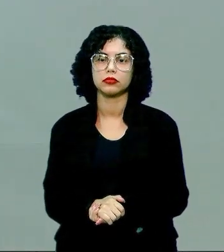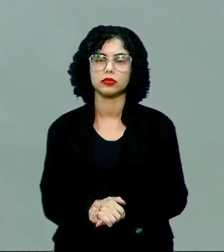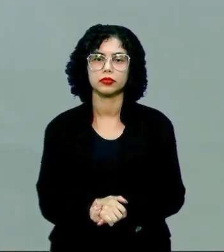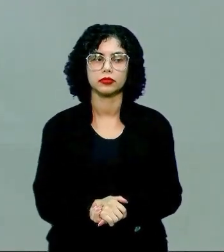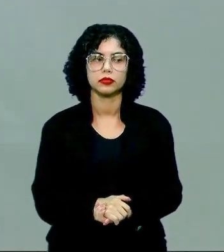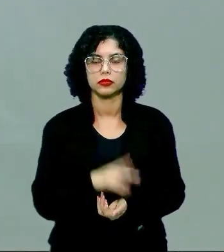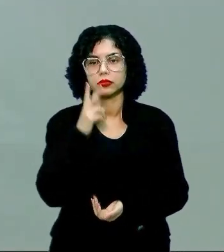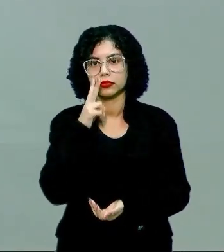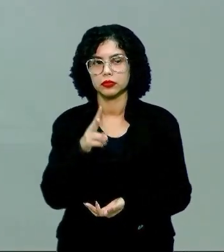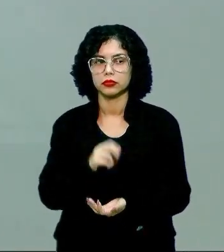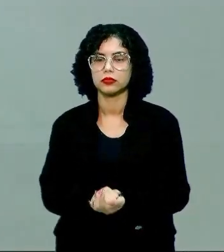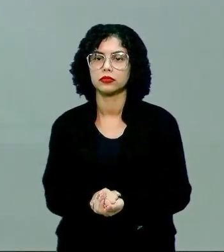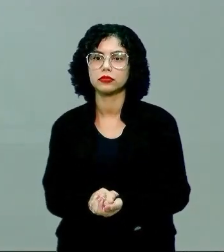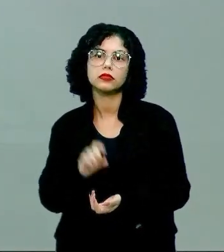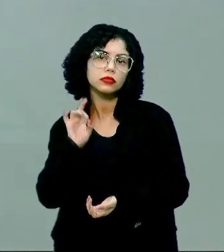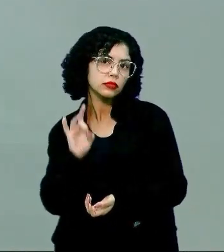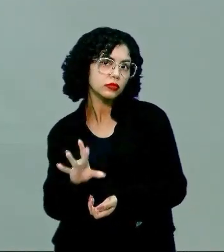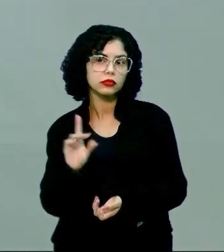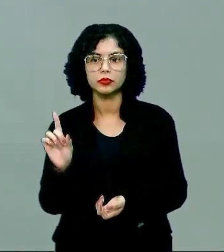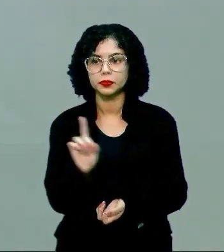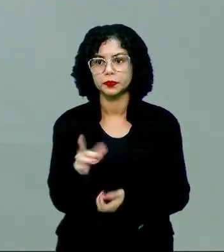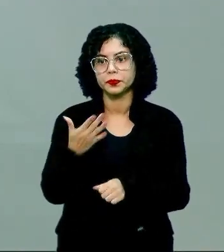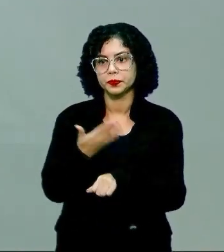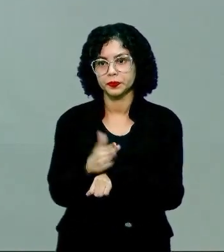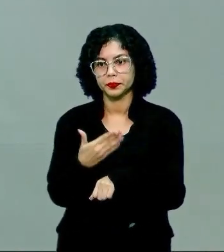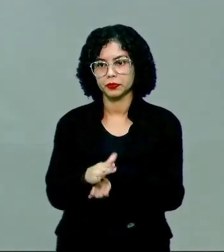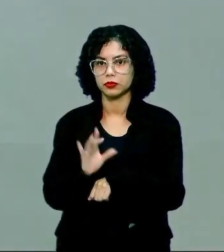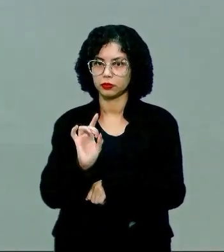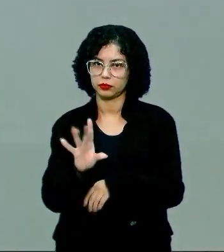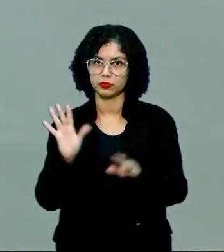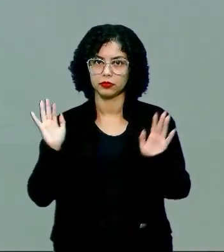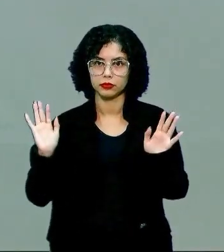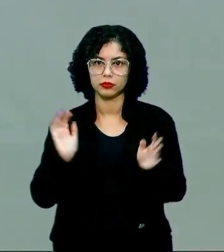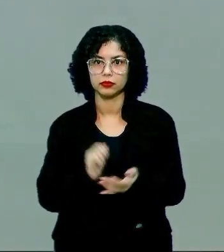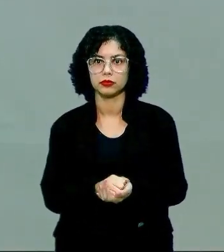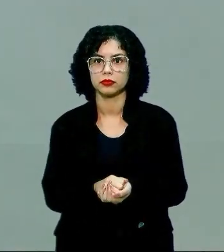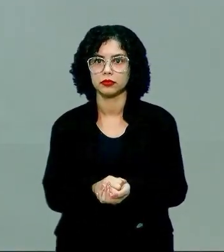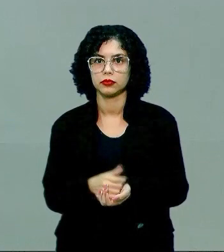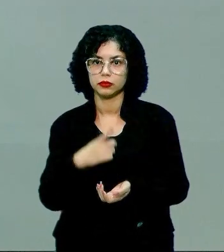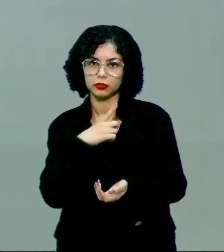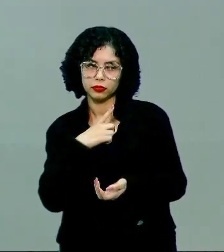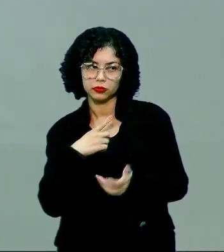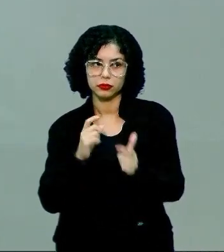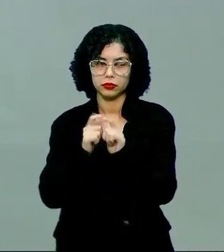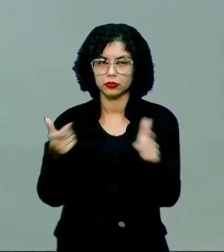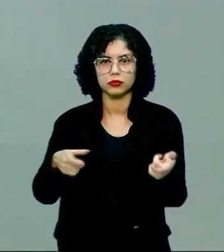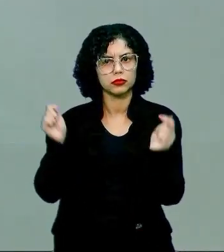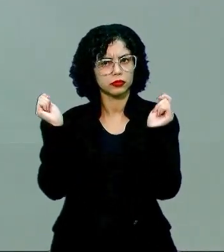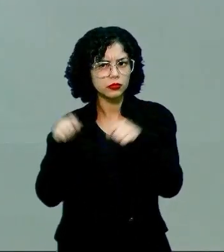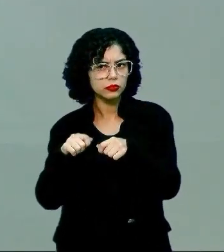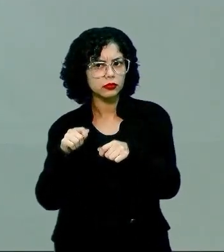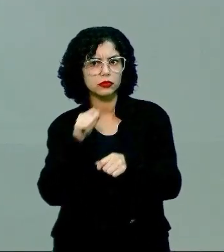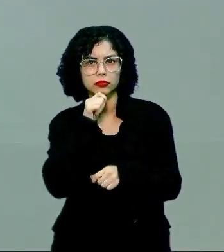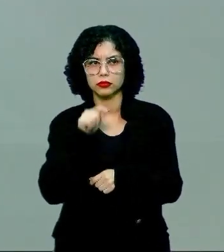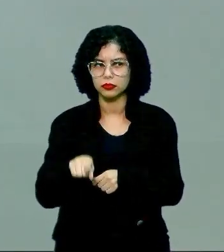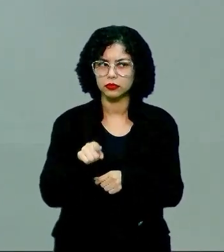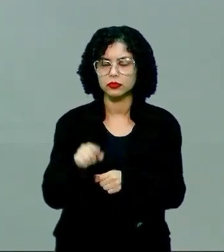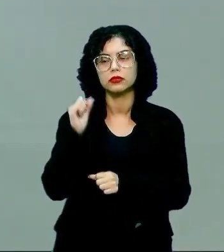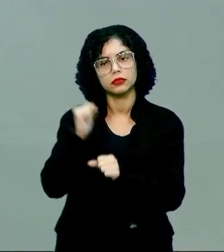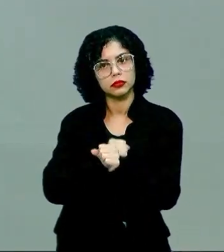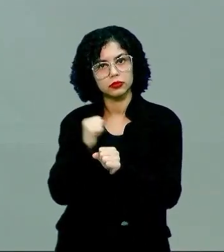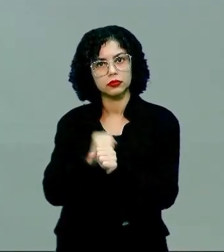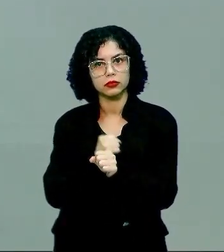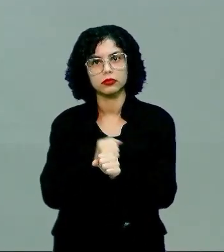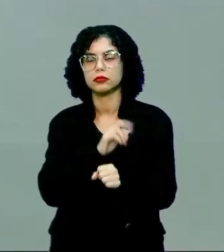veja não é apenas praticar por praticar é tem uma gama de possibilidades em que essa